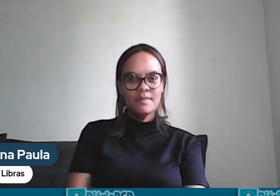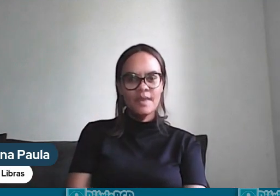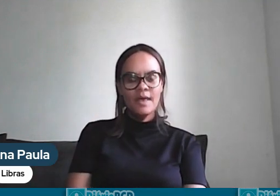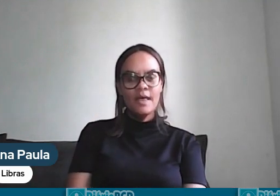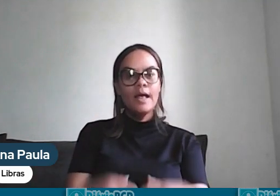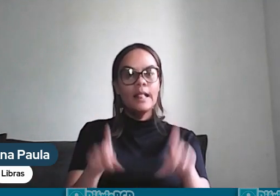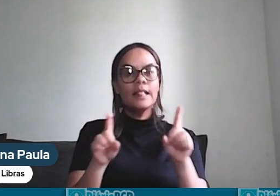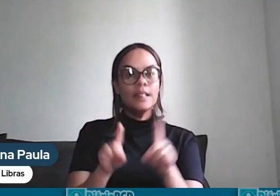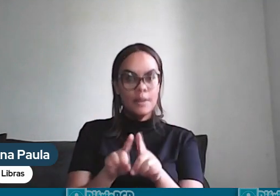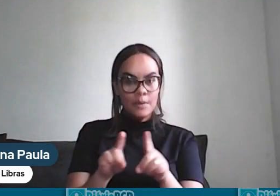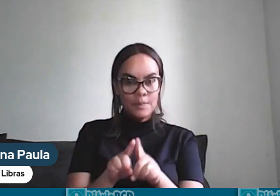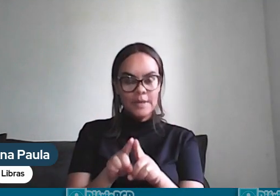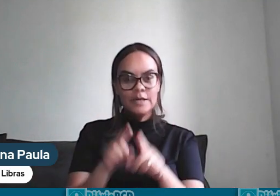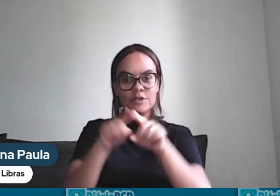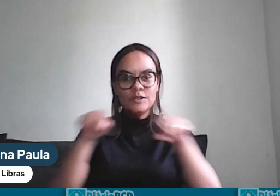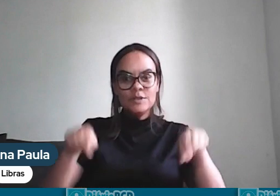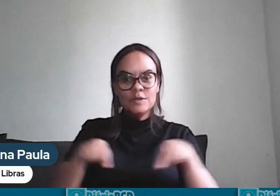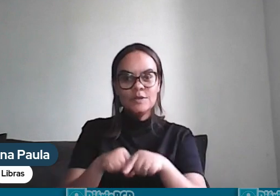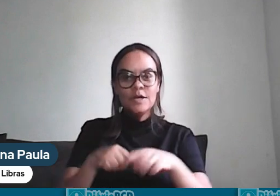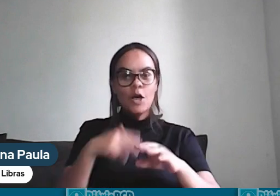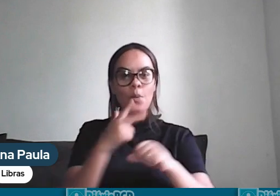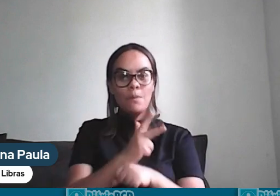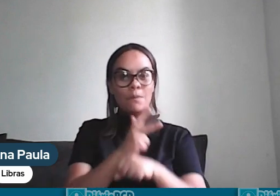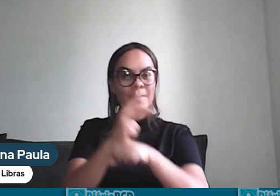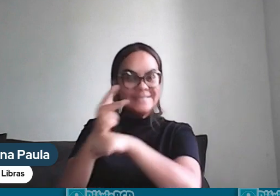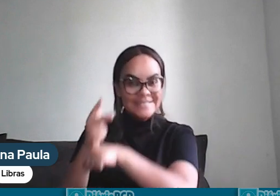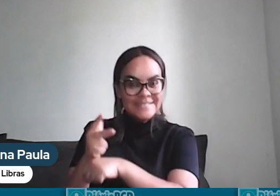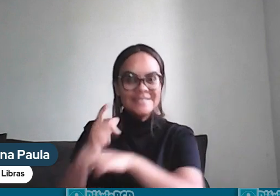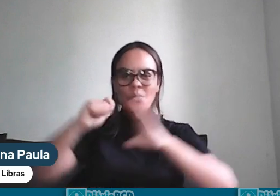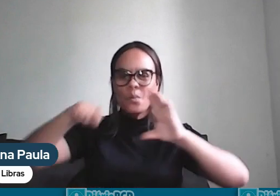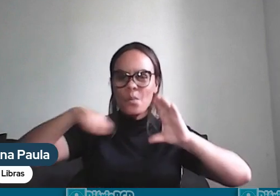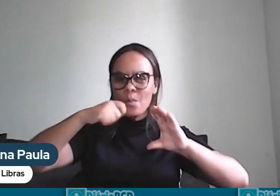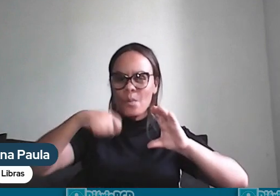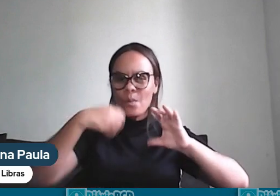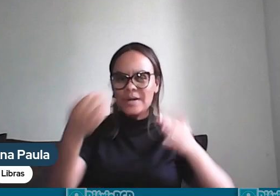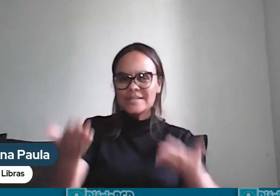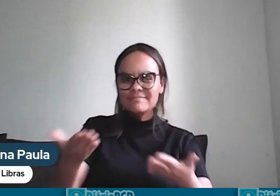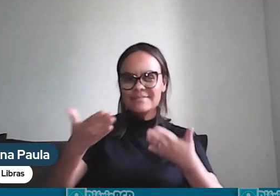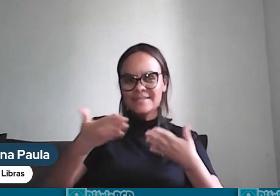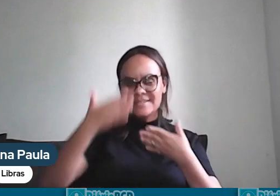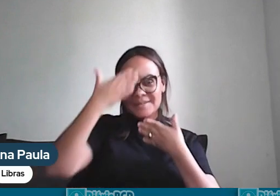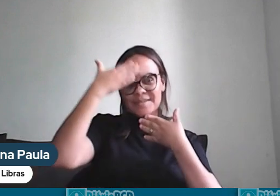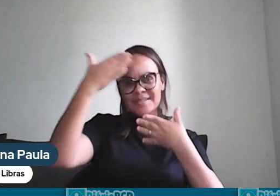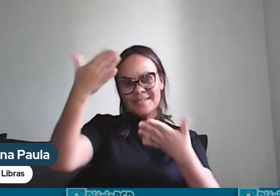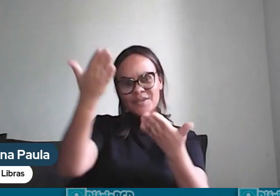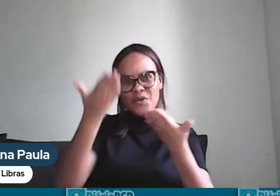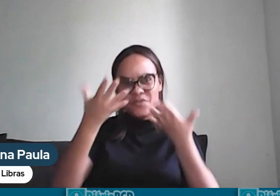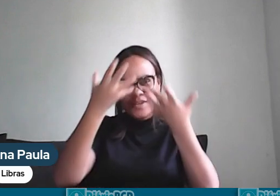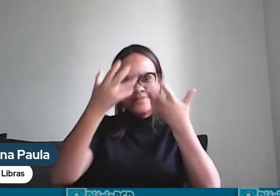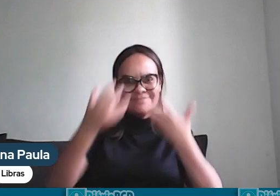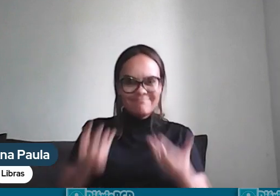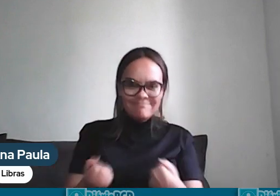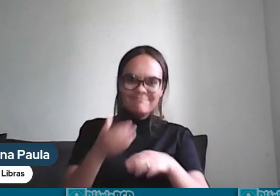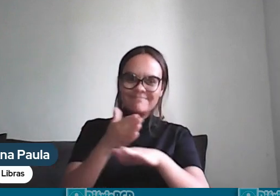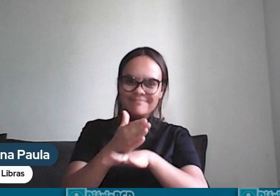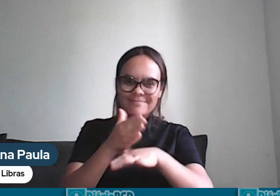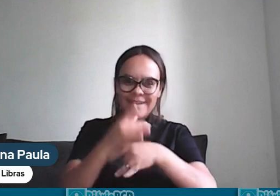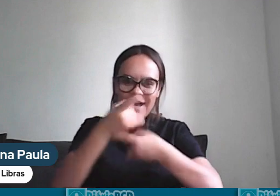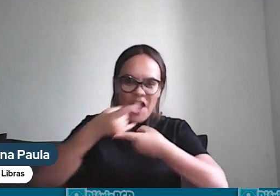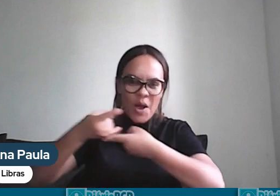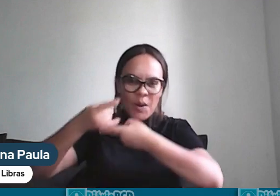está conosco aqui na sala de gravação. Doutora, seja muito bem-vinda, obrigado por aceitar o convite do Diário